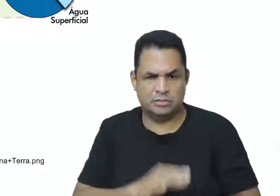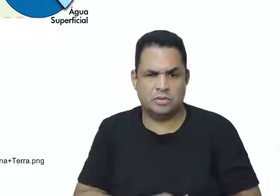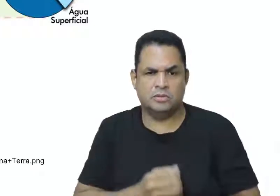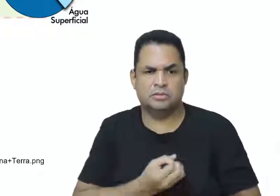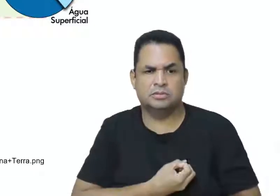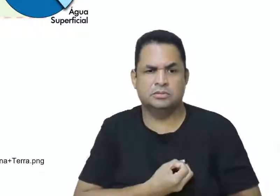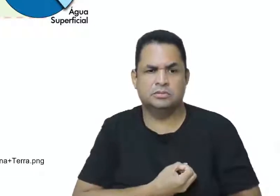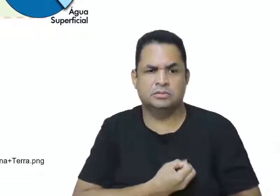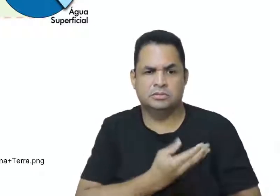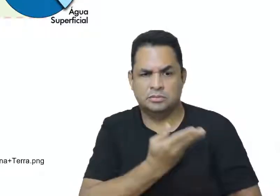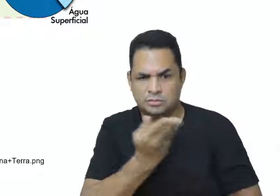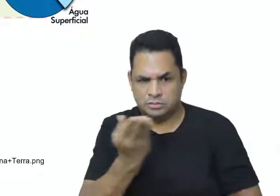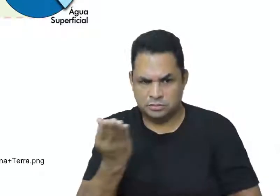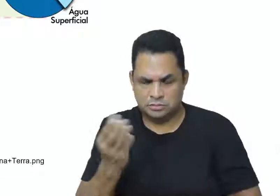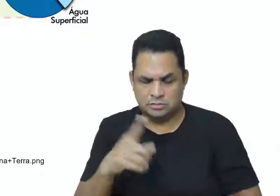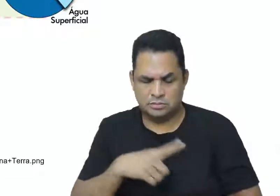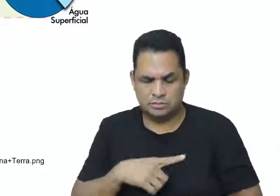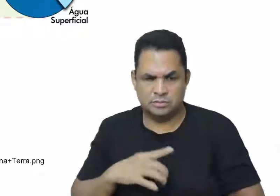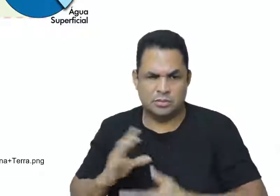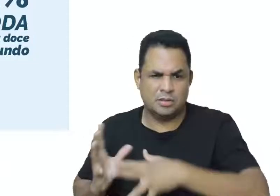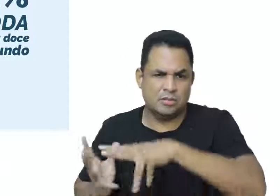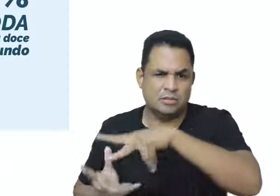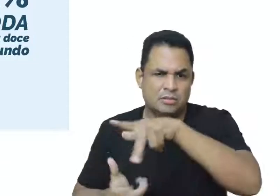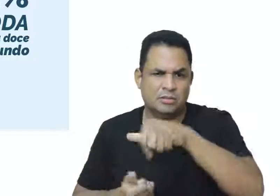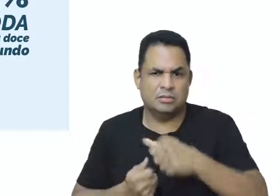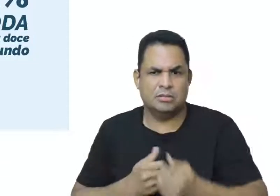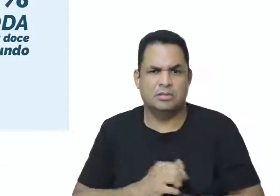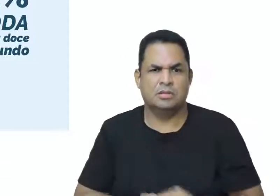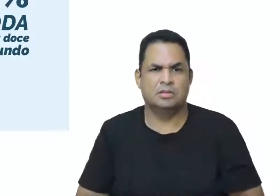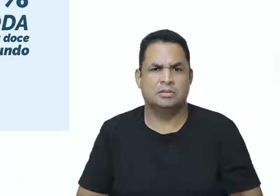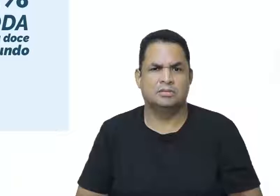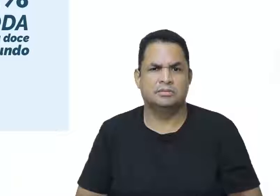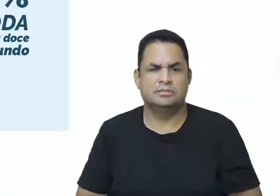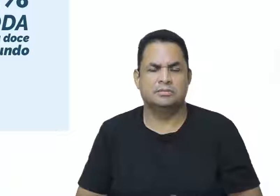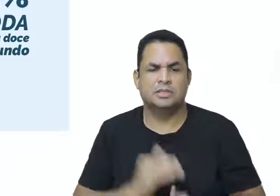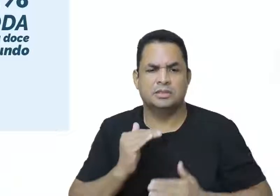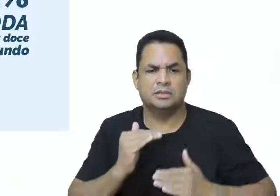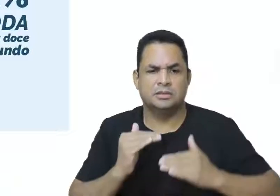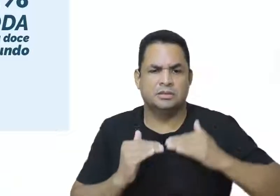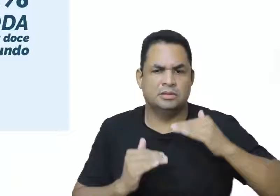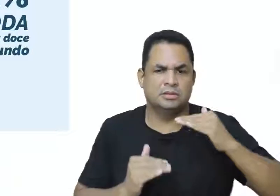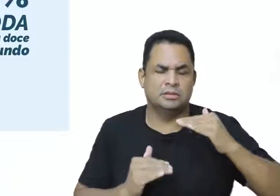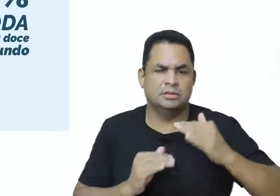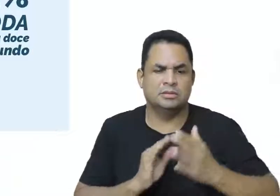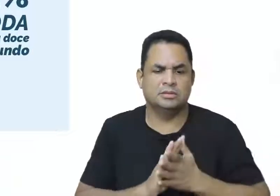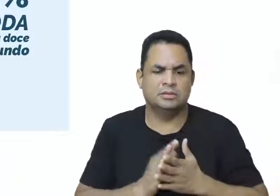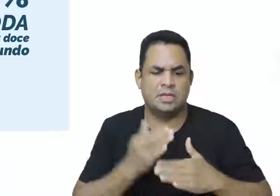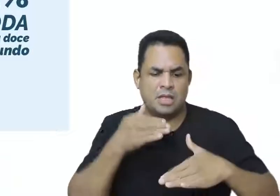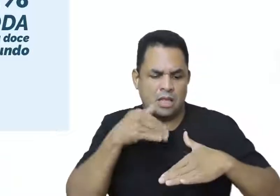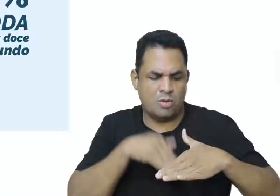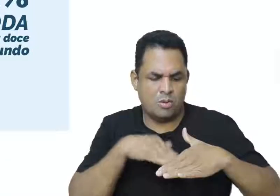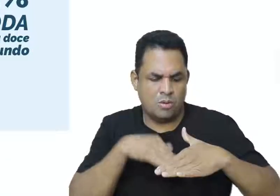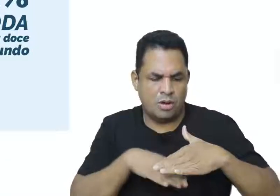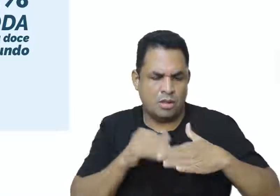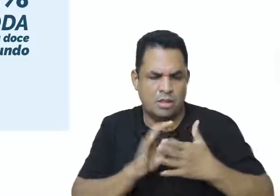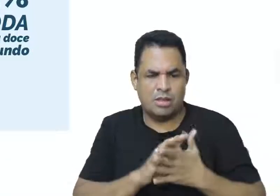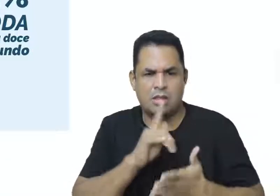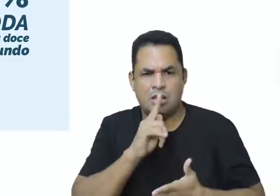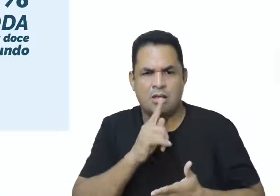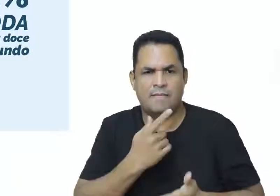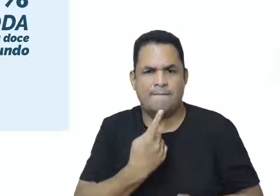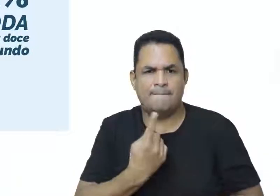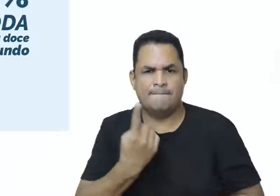dados, que nós temos um planeta no qual esse desequilíbrio da reserva de água também nós